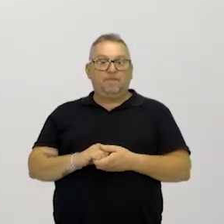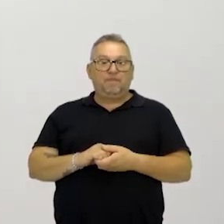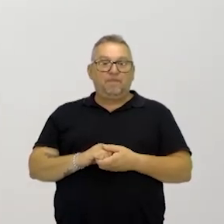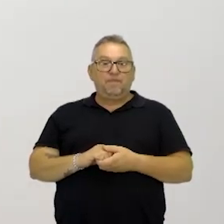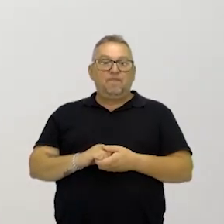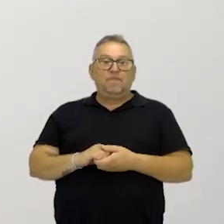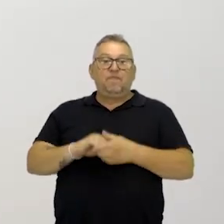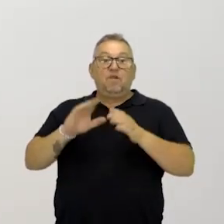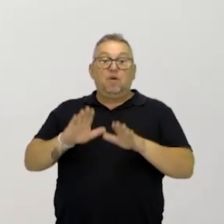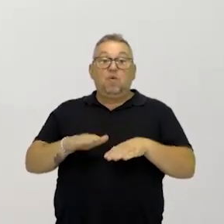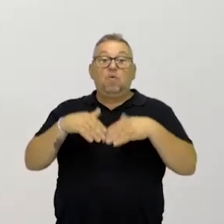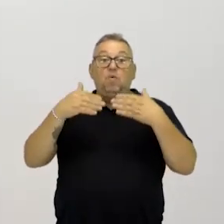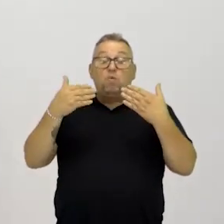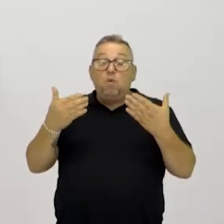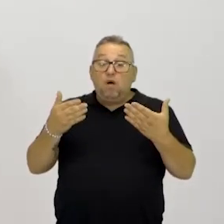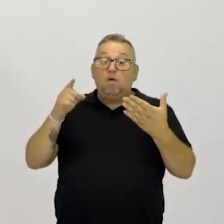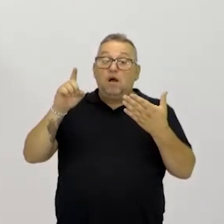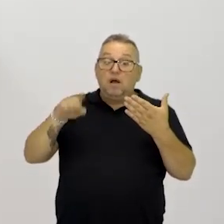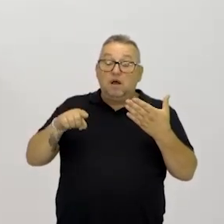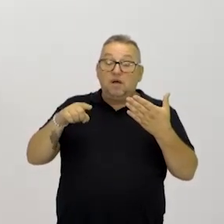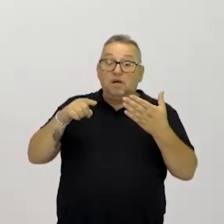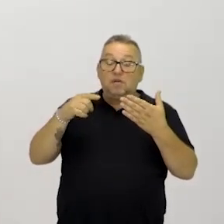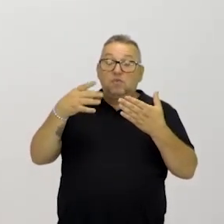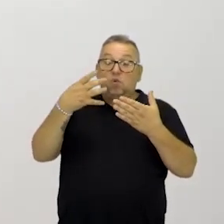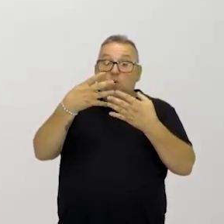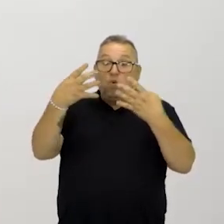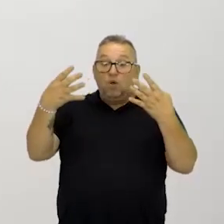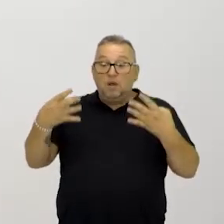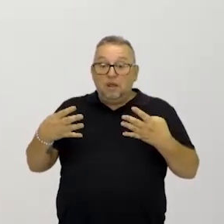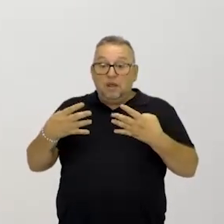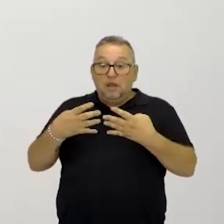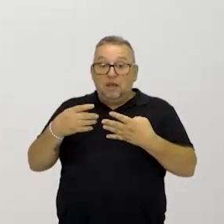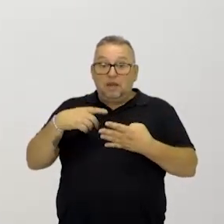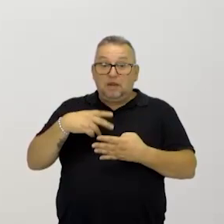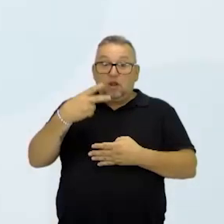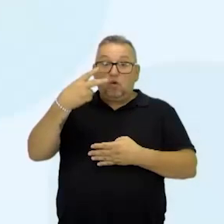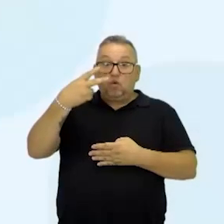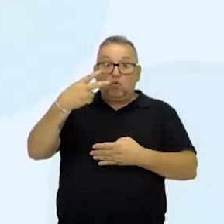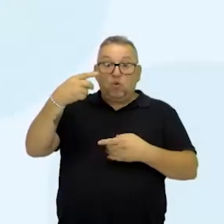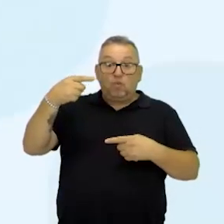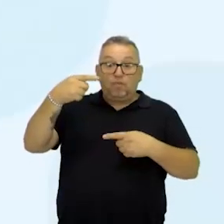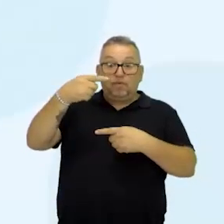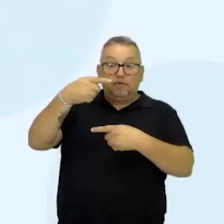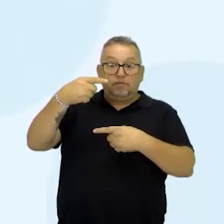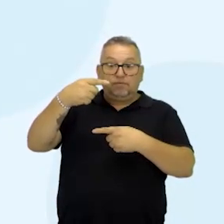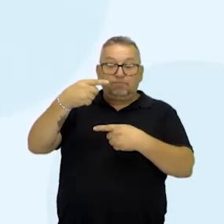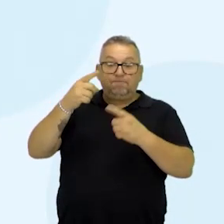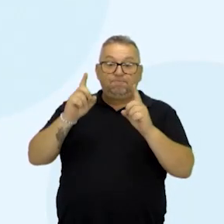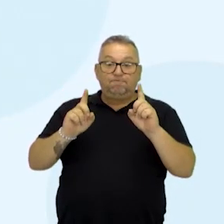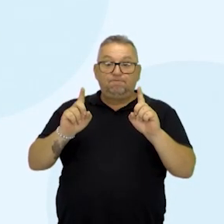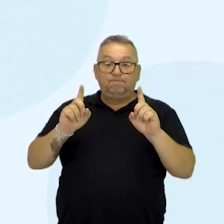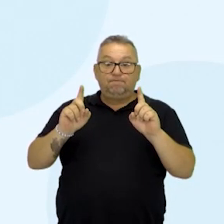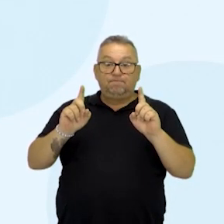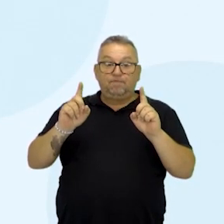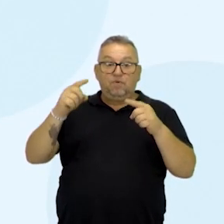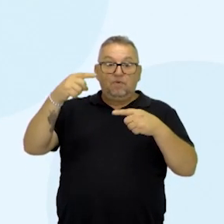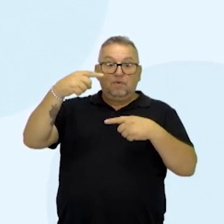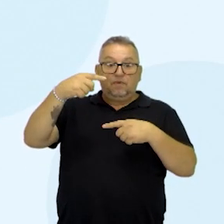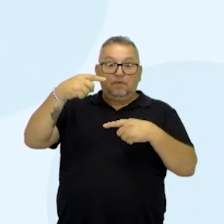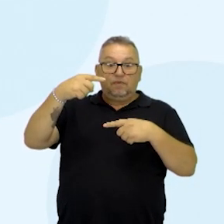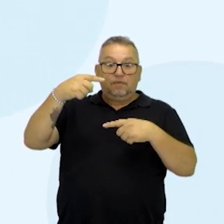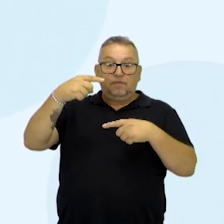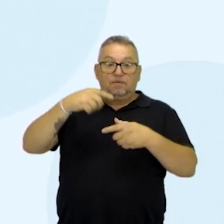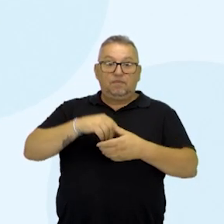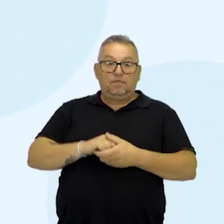pergunta. Qual é o quadrilátero que tem 2 pares de lados paralelos? Tem que ser 2, né, Vivi? Só 2.